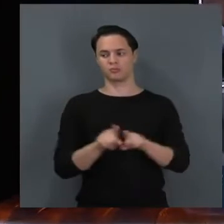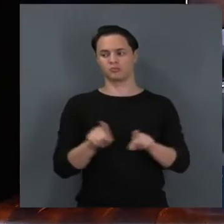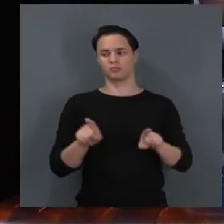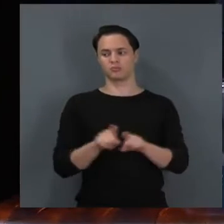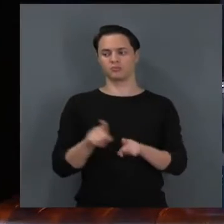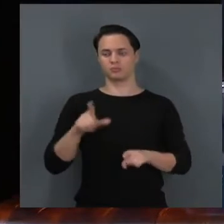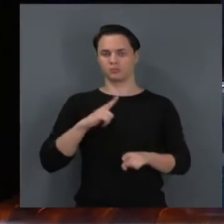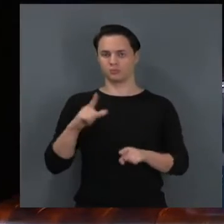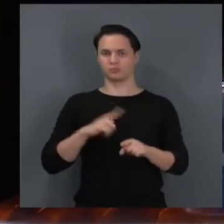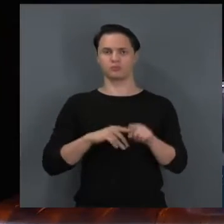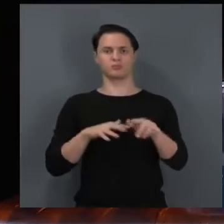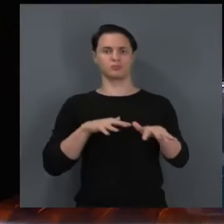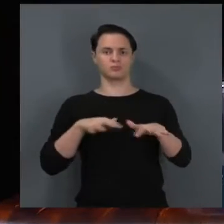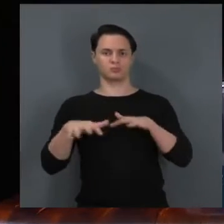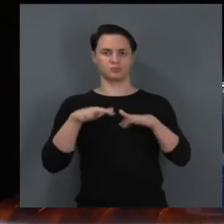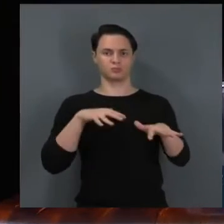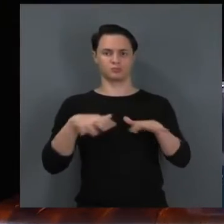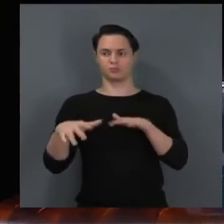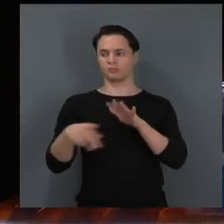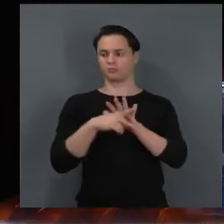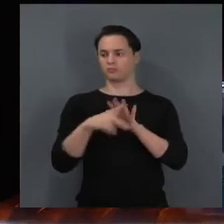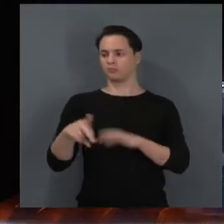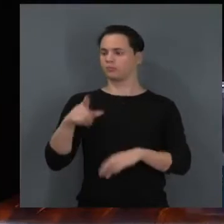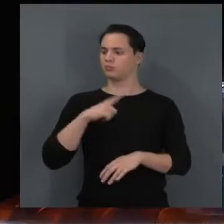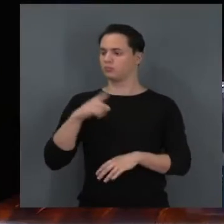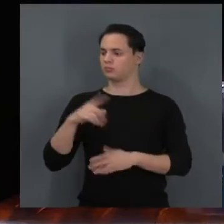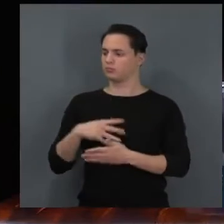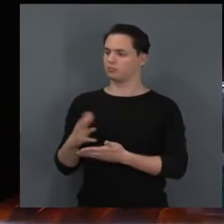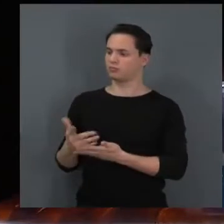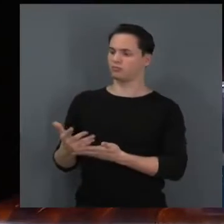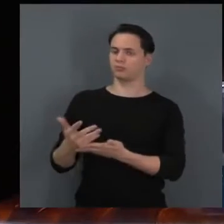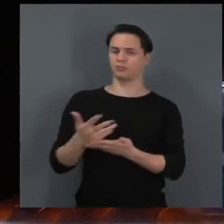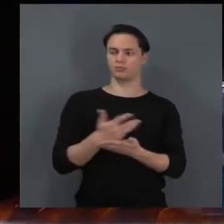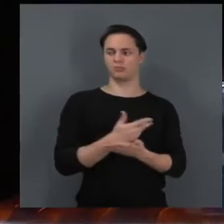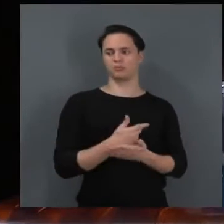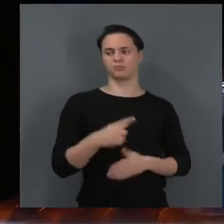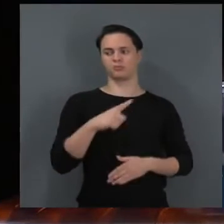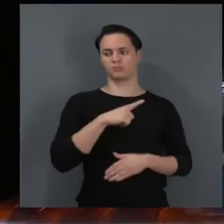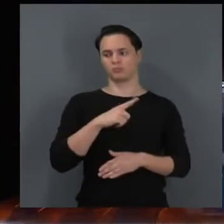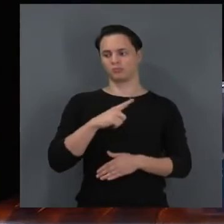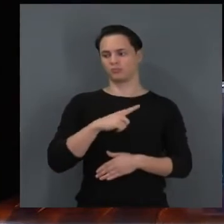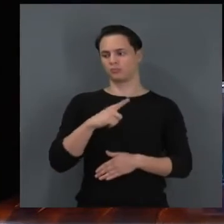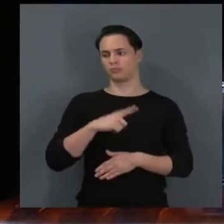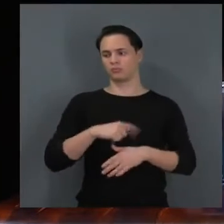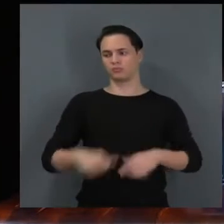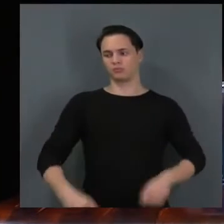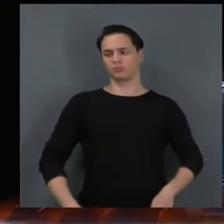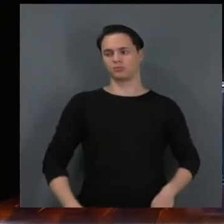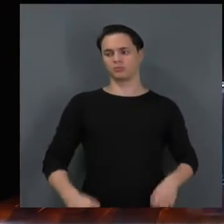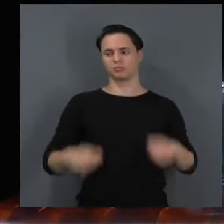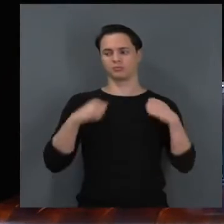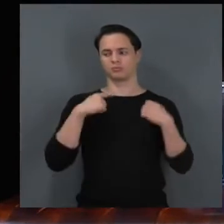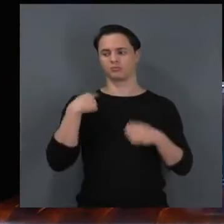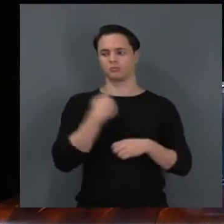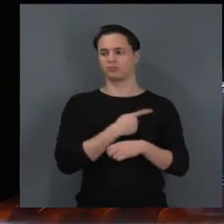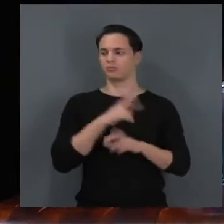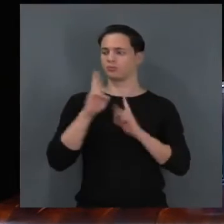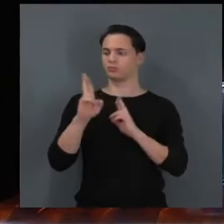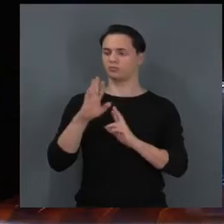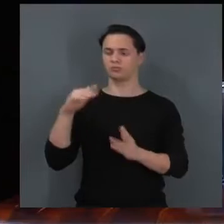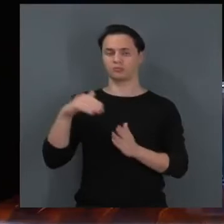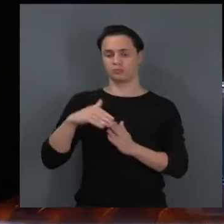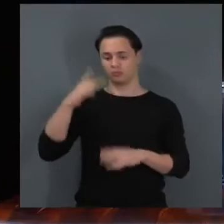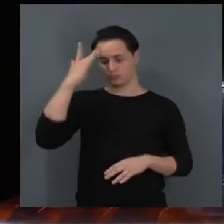nesse grande movimento de recolher cobertores. Esperamos que até amanhã, em torno de